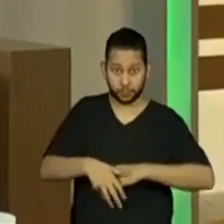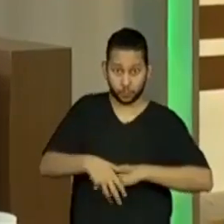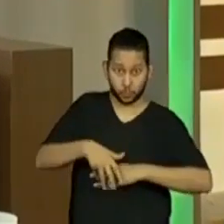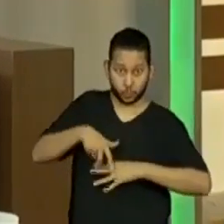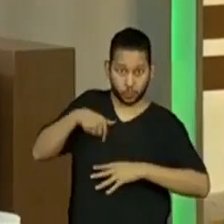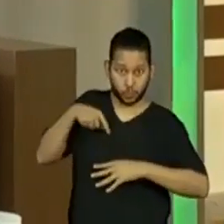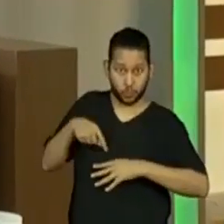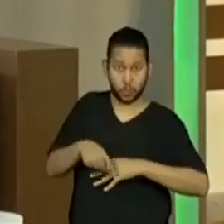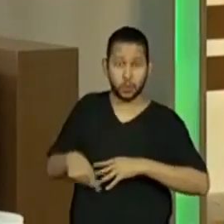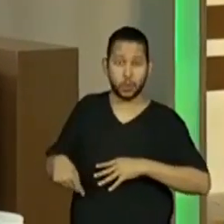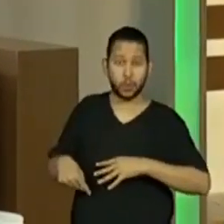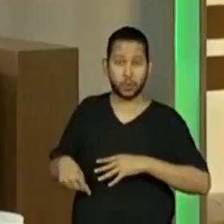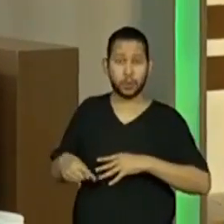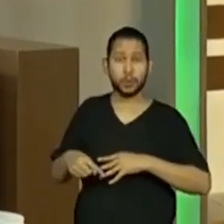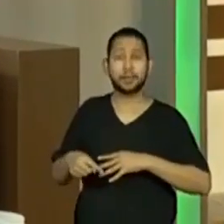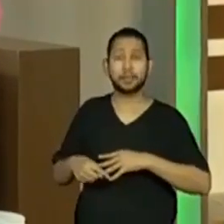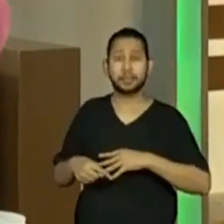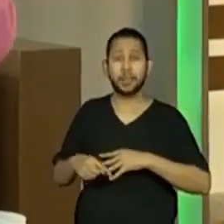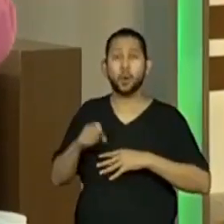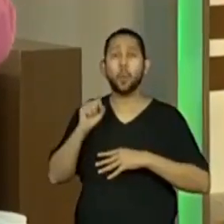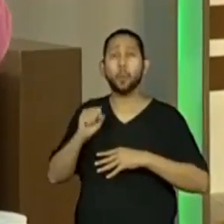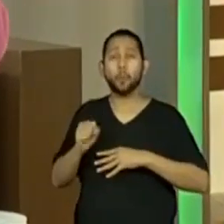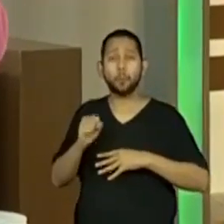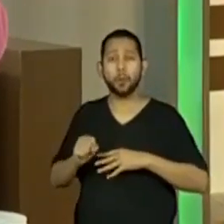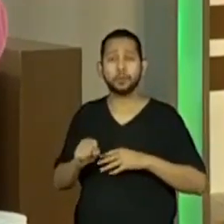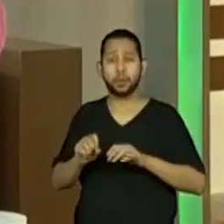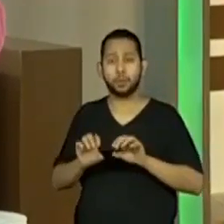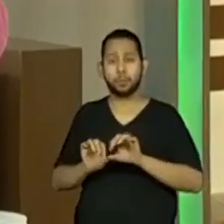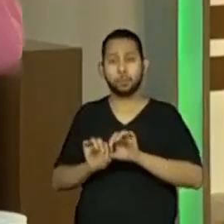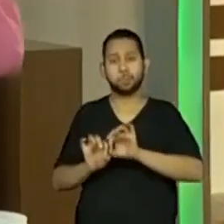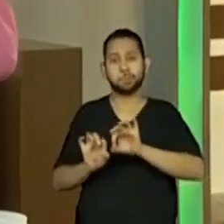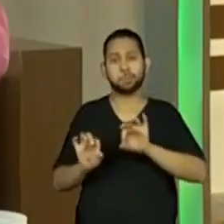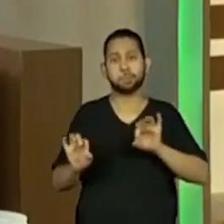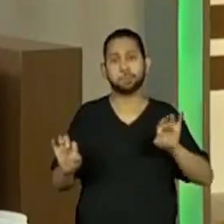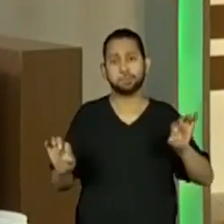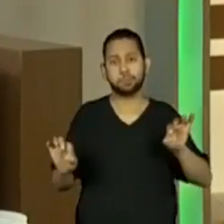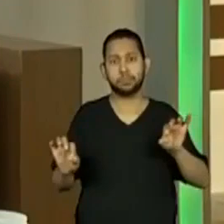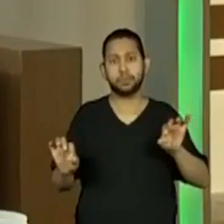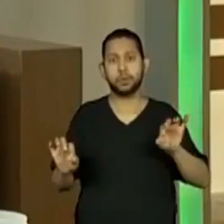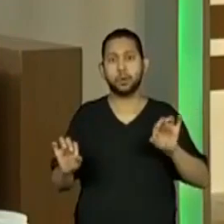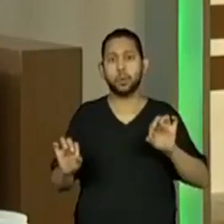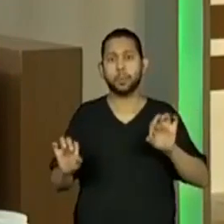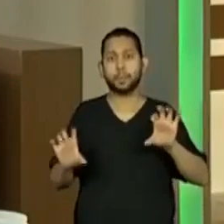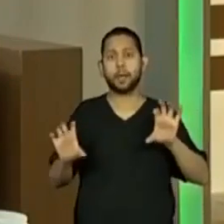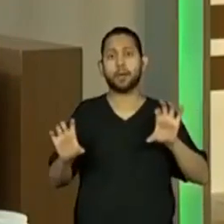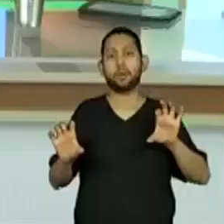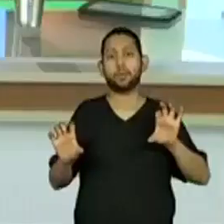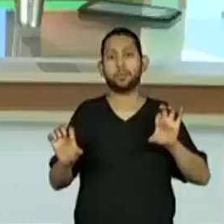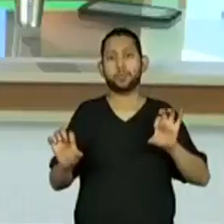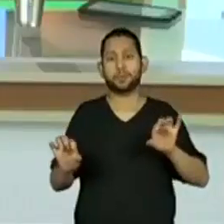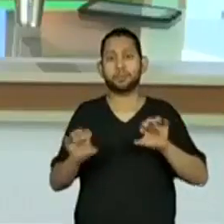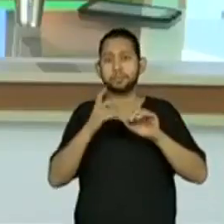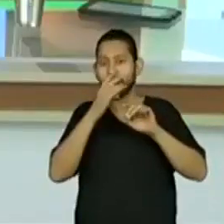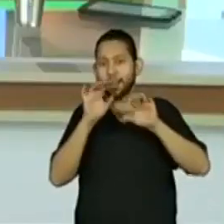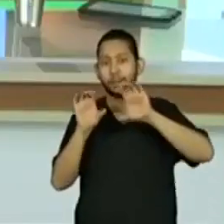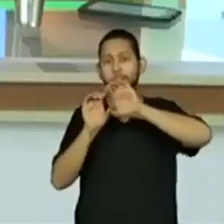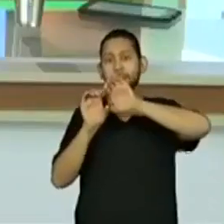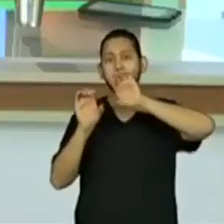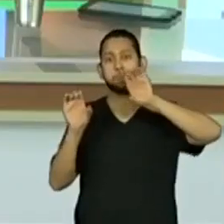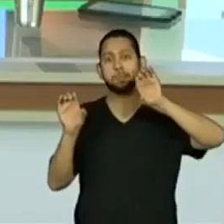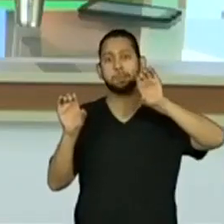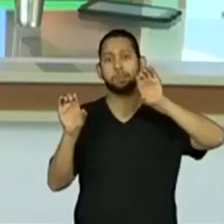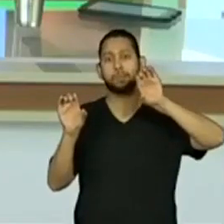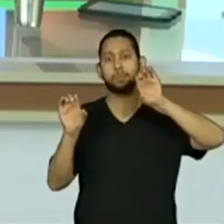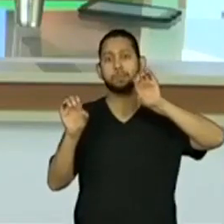ela pode ser mais espessa, um pouquinho mais larga do que outra. Então, a diferença